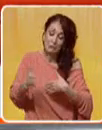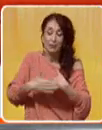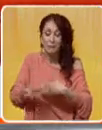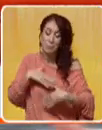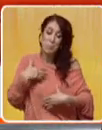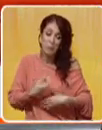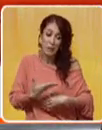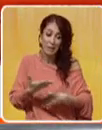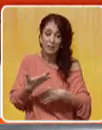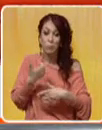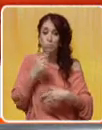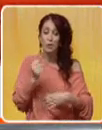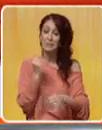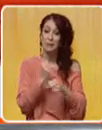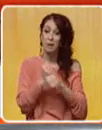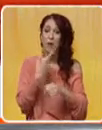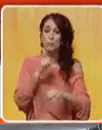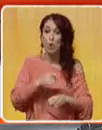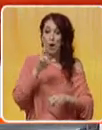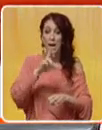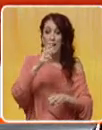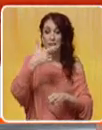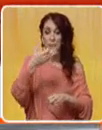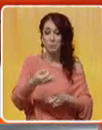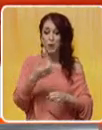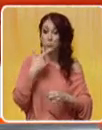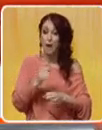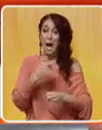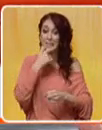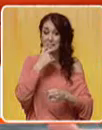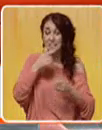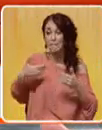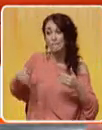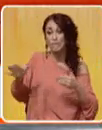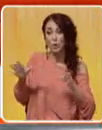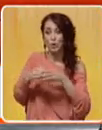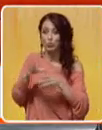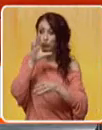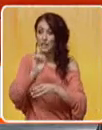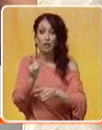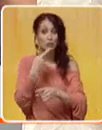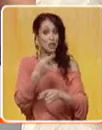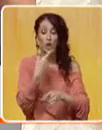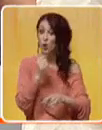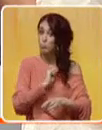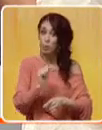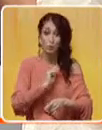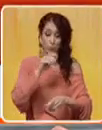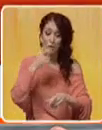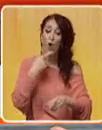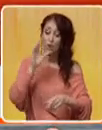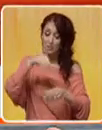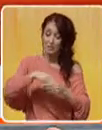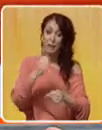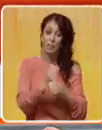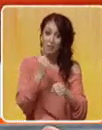minha não posso voltar a trabalhar na RTP A não ser que seja por uma produtora externa porque o está exatamente mas estou